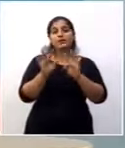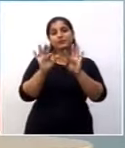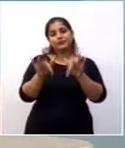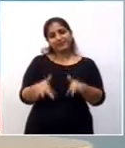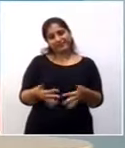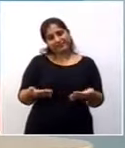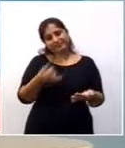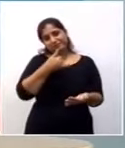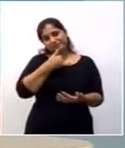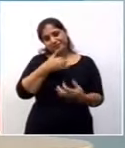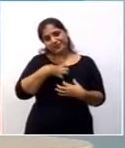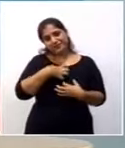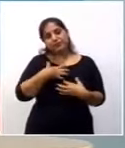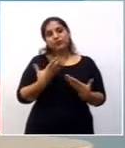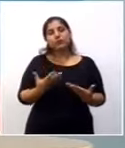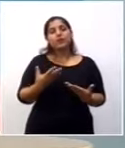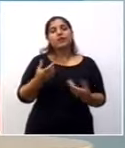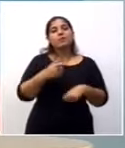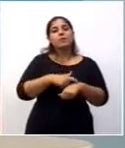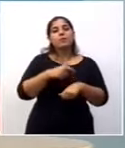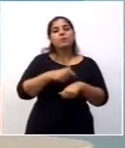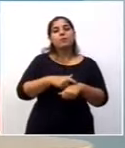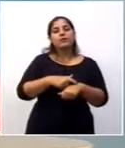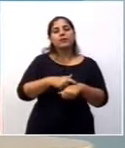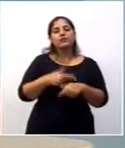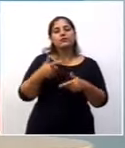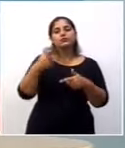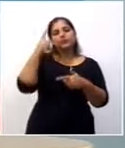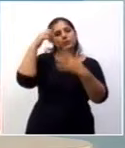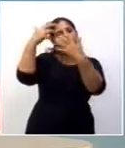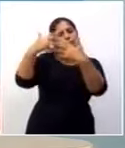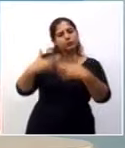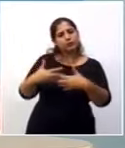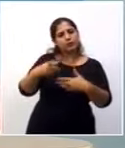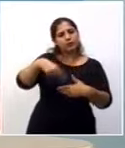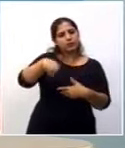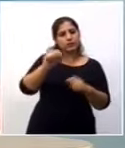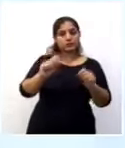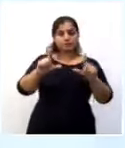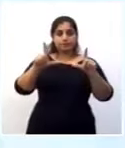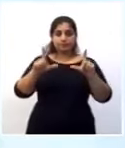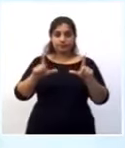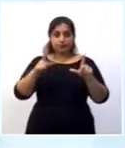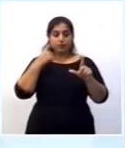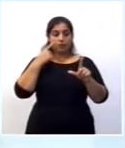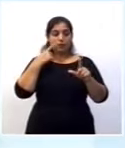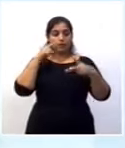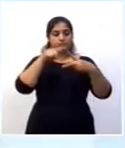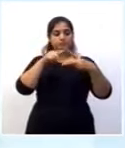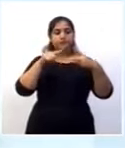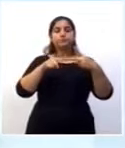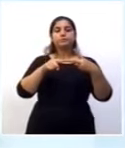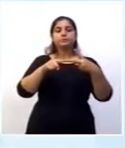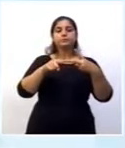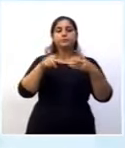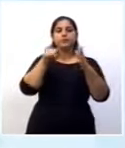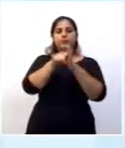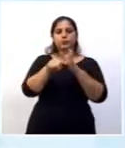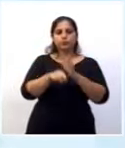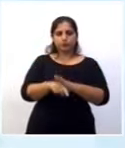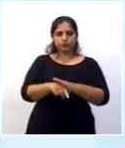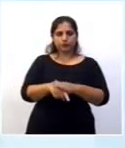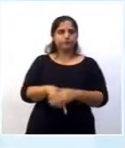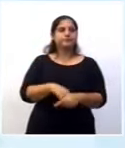fim, infelizmente, nós vamos para um momento de problematização. Aí vai aparecer para vocês na tela 2 questionamentos.